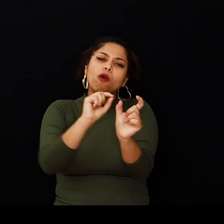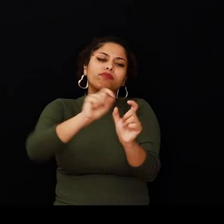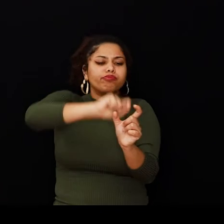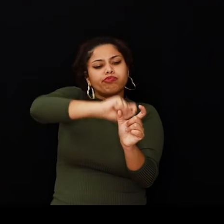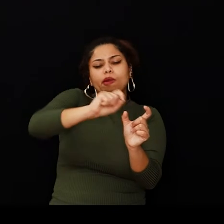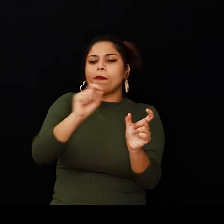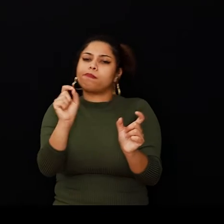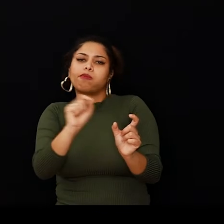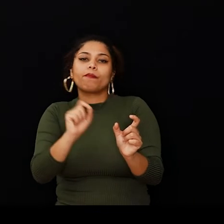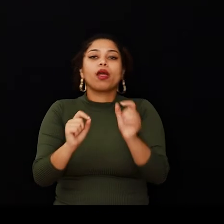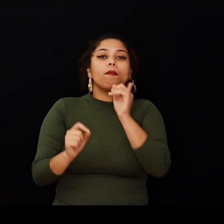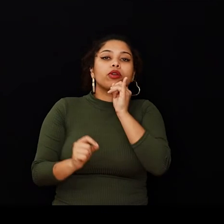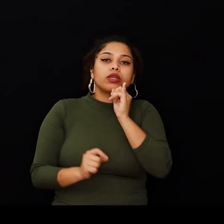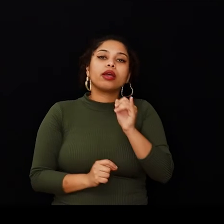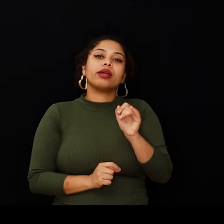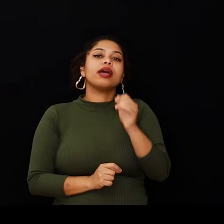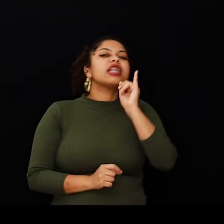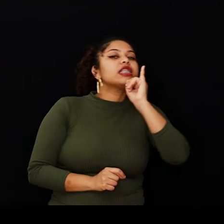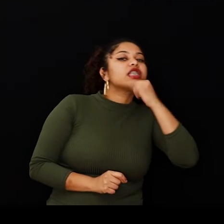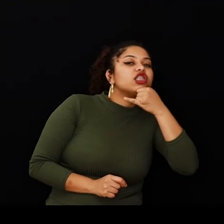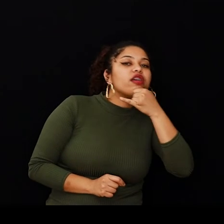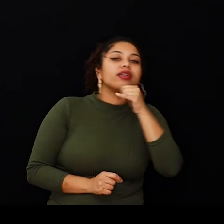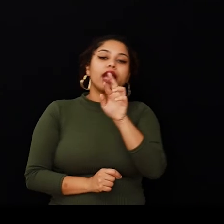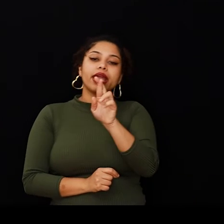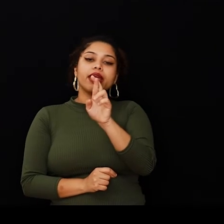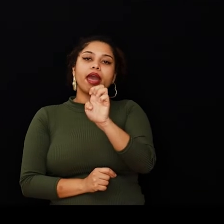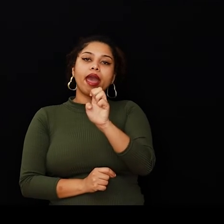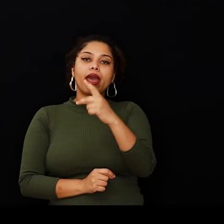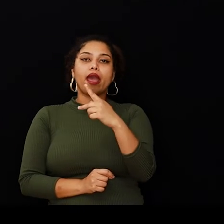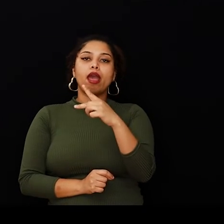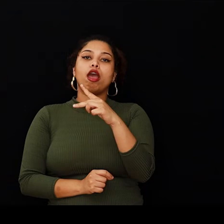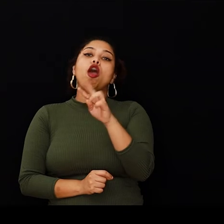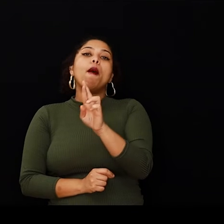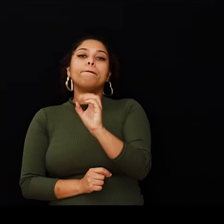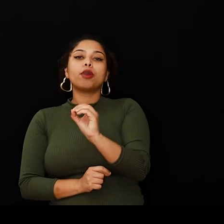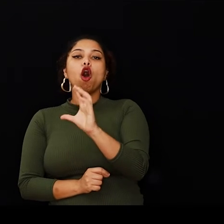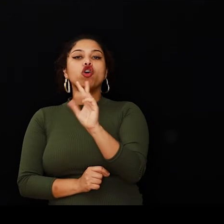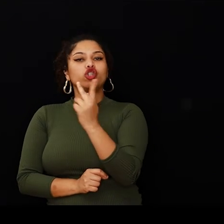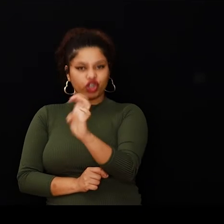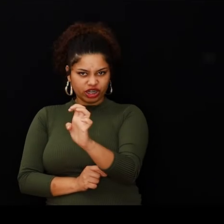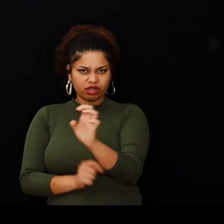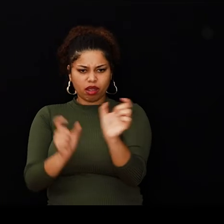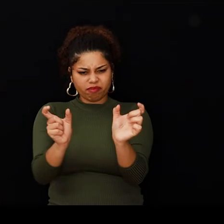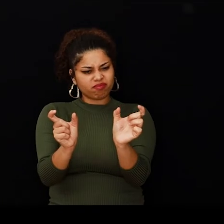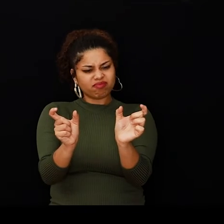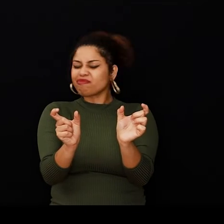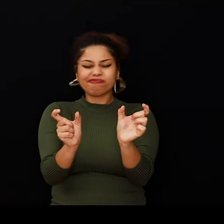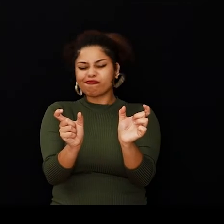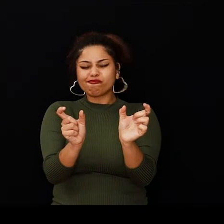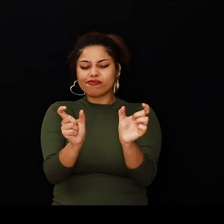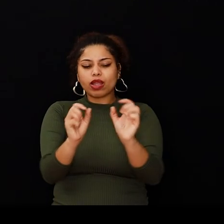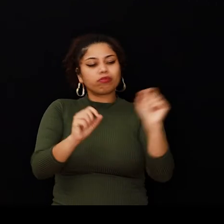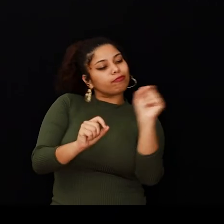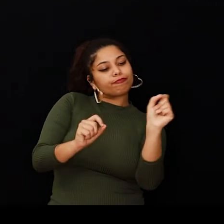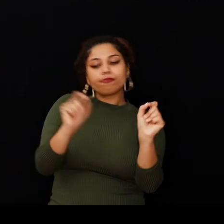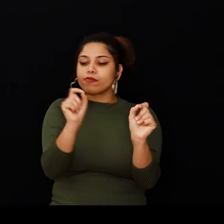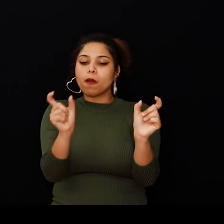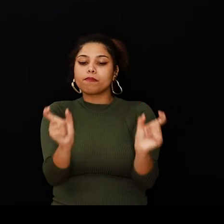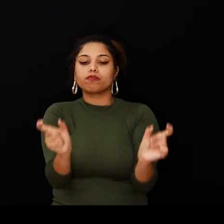palavras, né? Por exemplo, tristeza e reproche, reproche e tristeza. E muitos desses casos